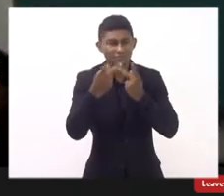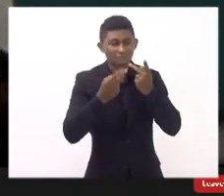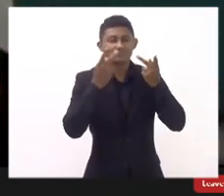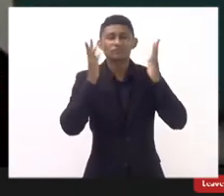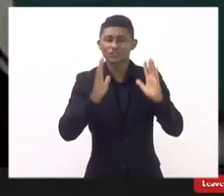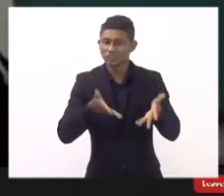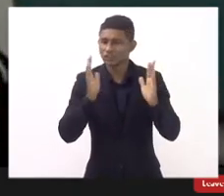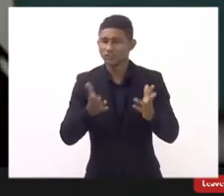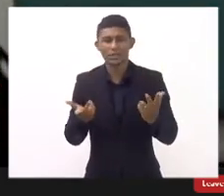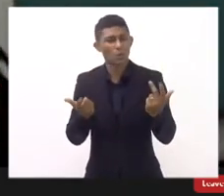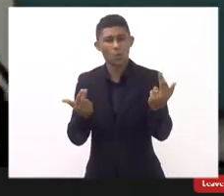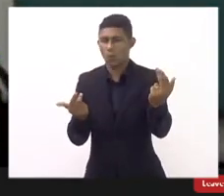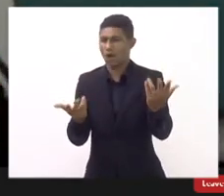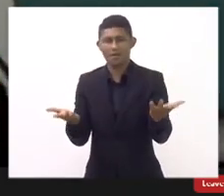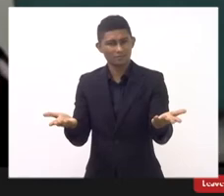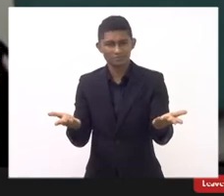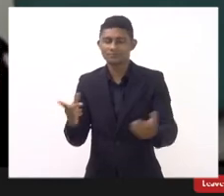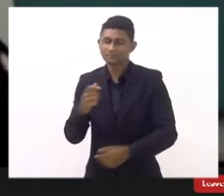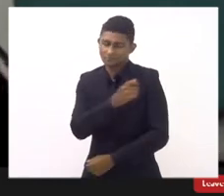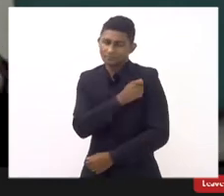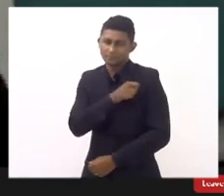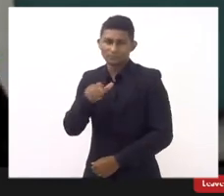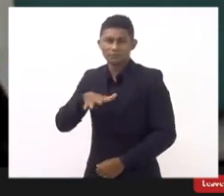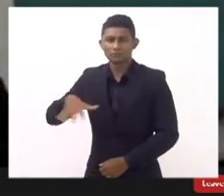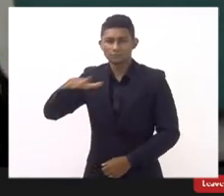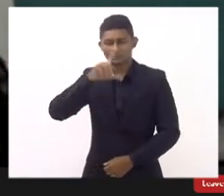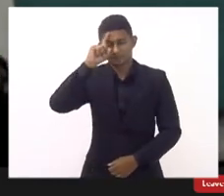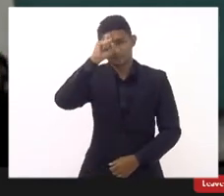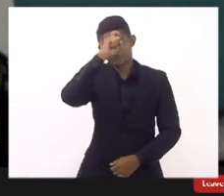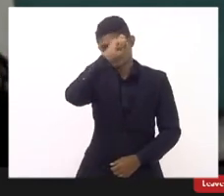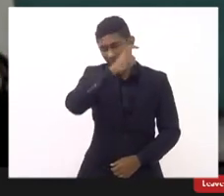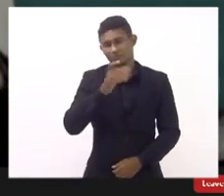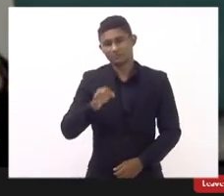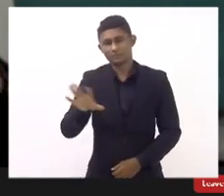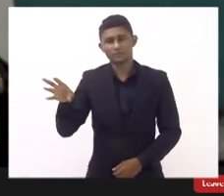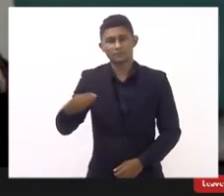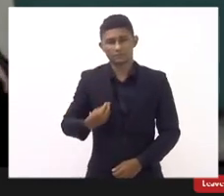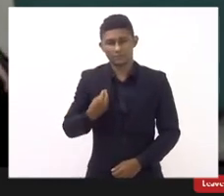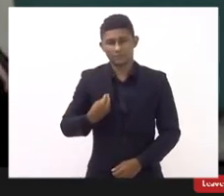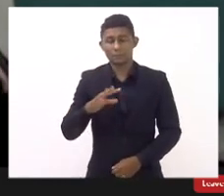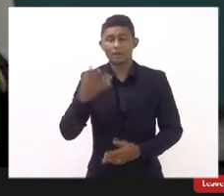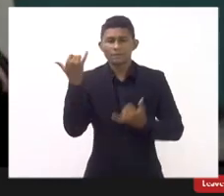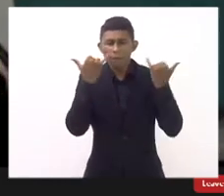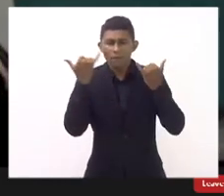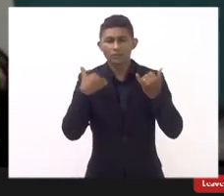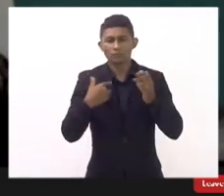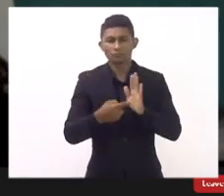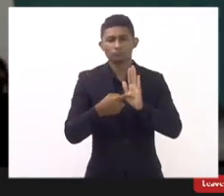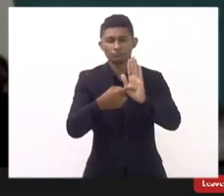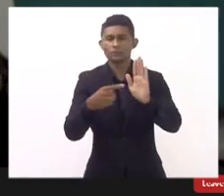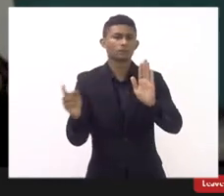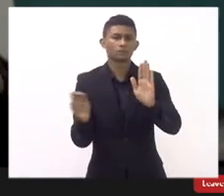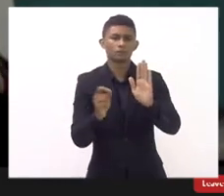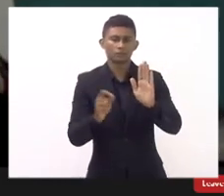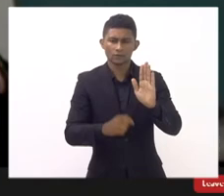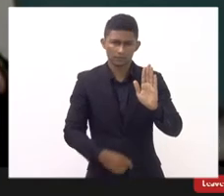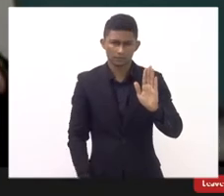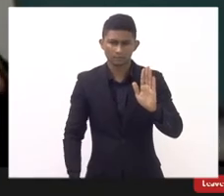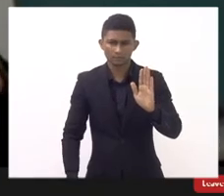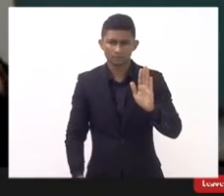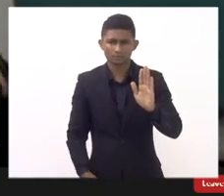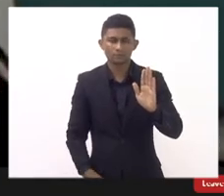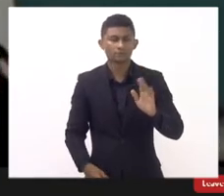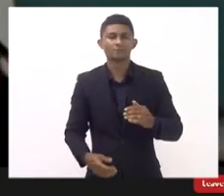cabe retomarmos essa questão, mas vou trazer para vocês aqui alguns números, né? Nesse último ingresso,